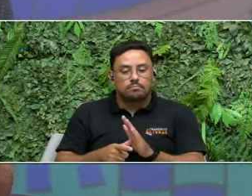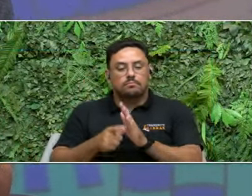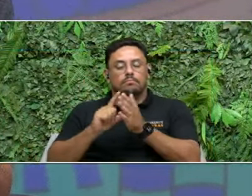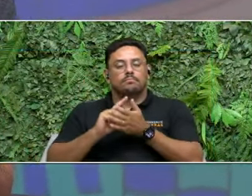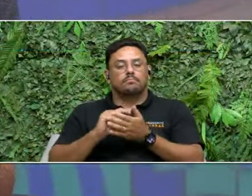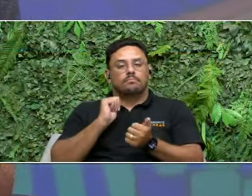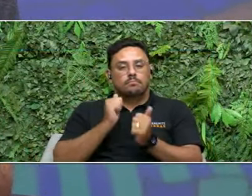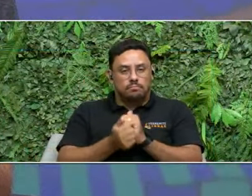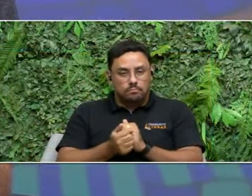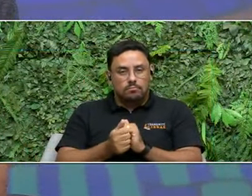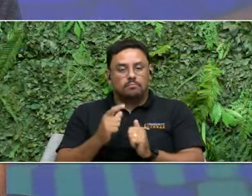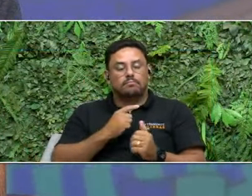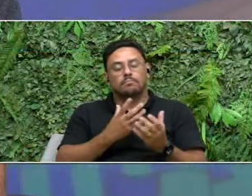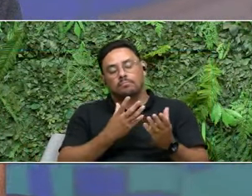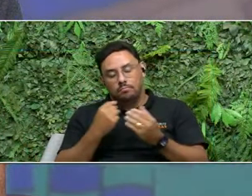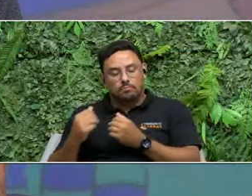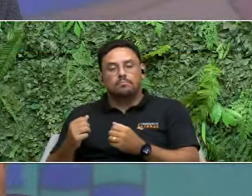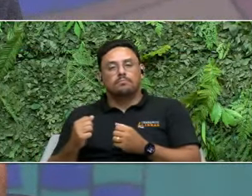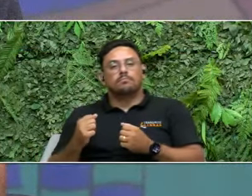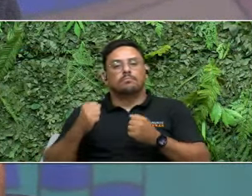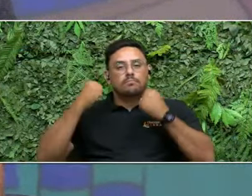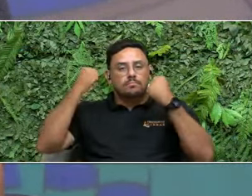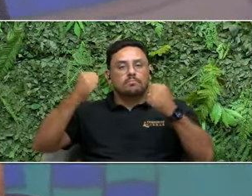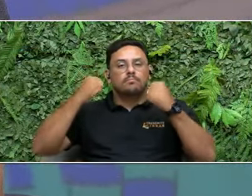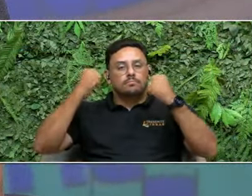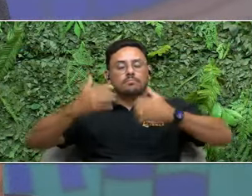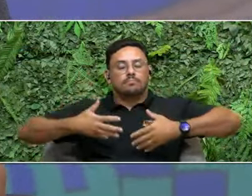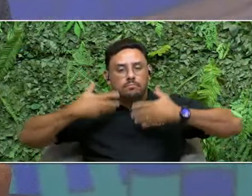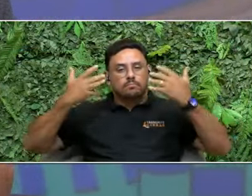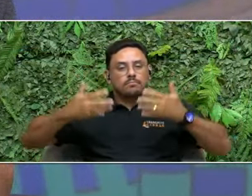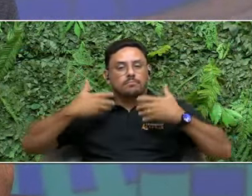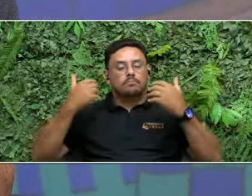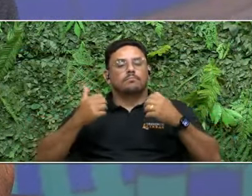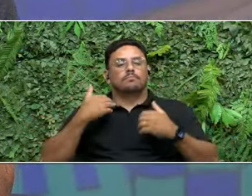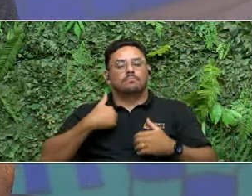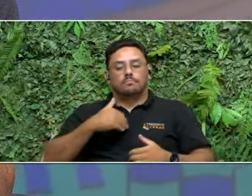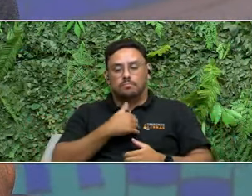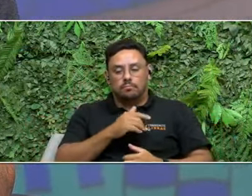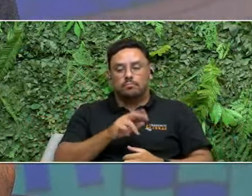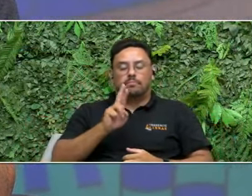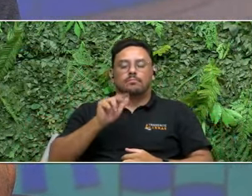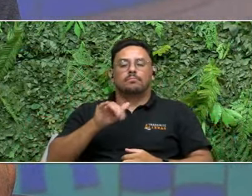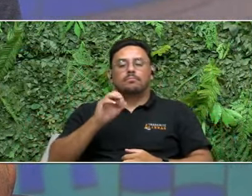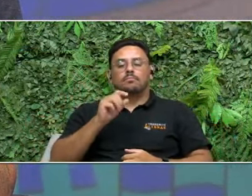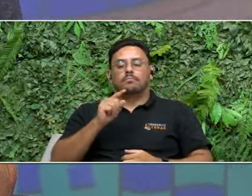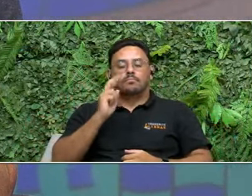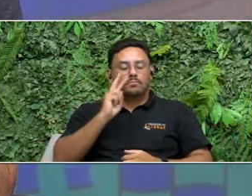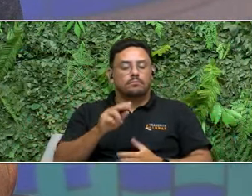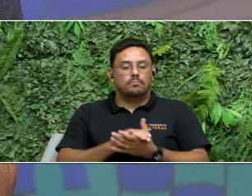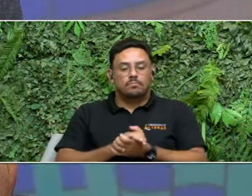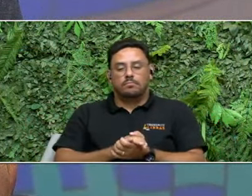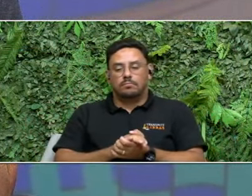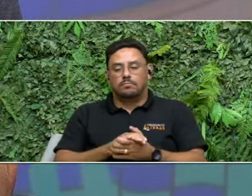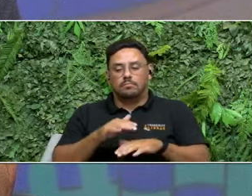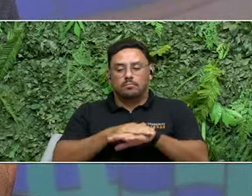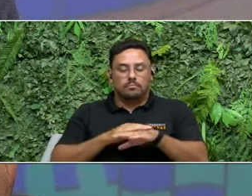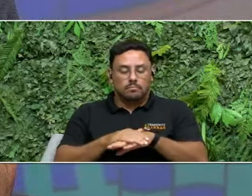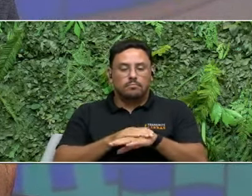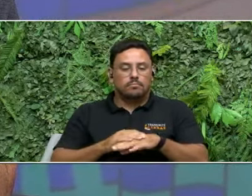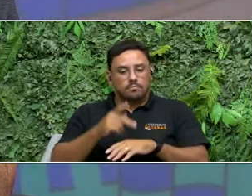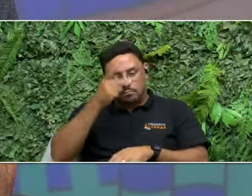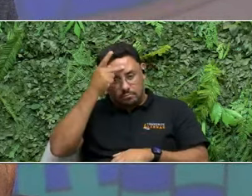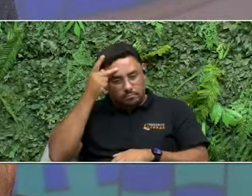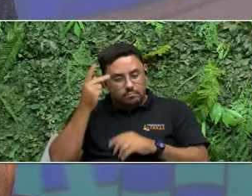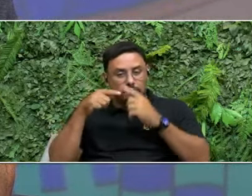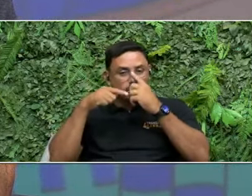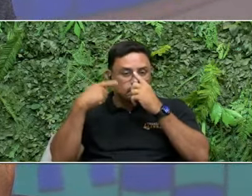havia muito entusiasmo no Torcedor do Atlético mas o nosso querido rens Ramalho Bibico da galera tá conversando com o povo fora do